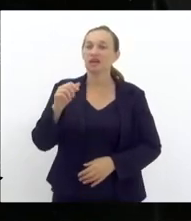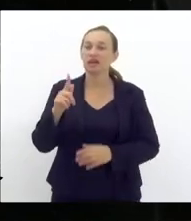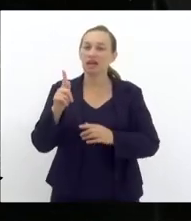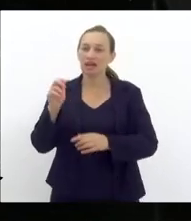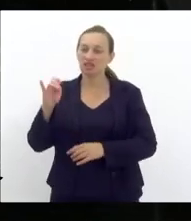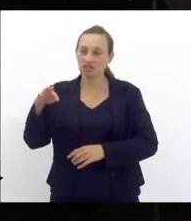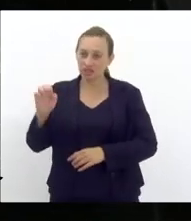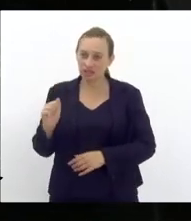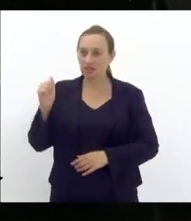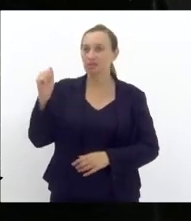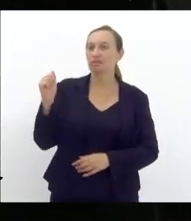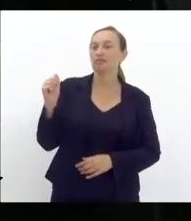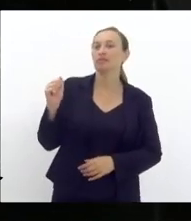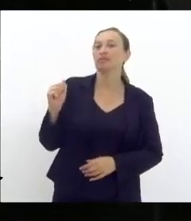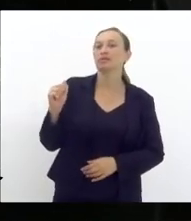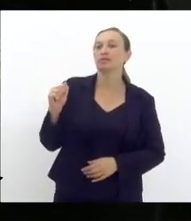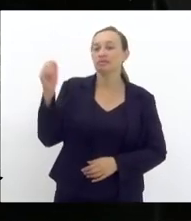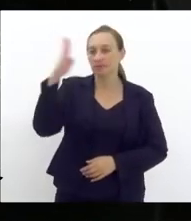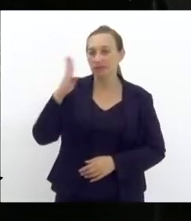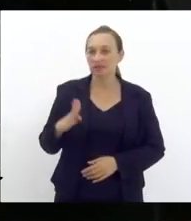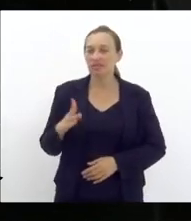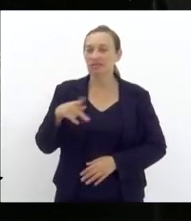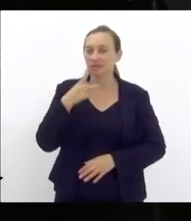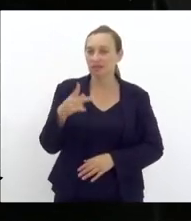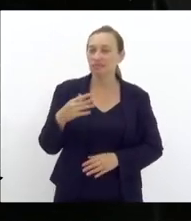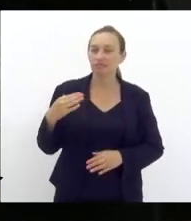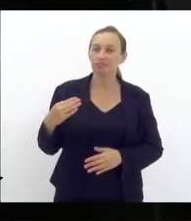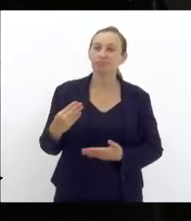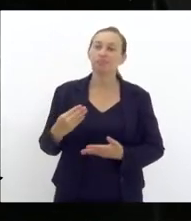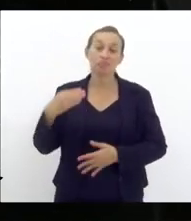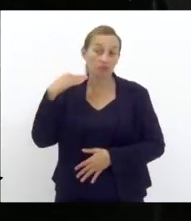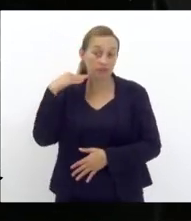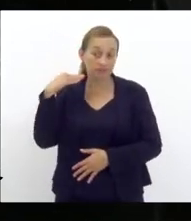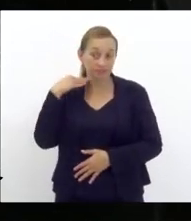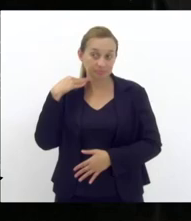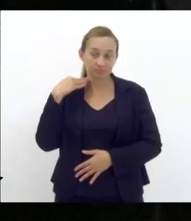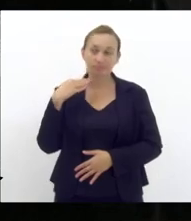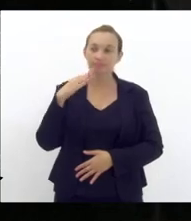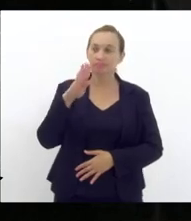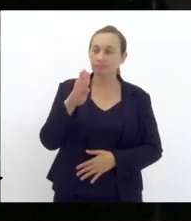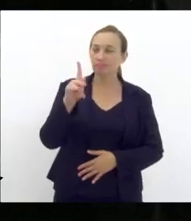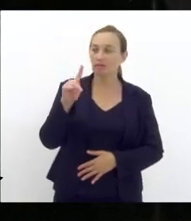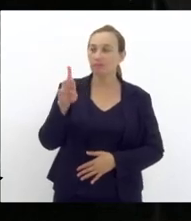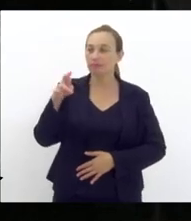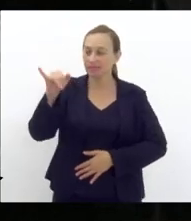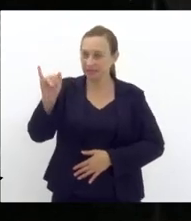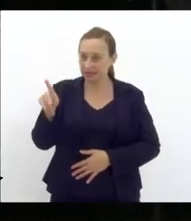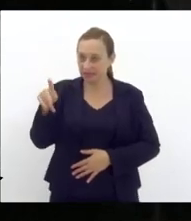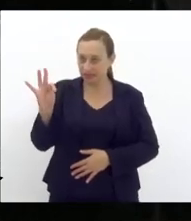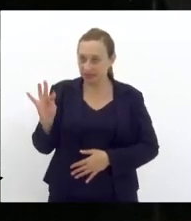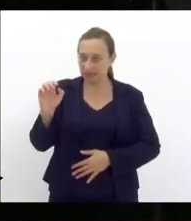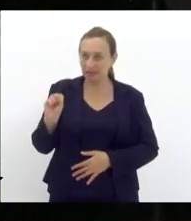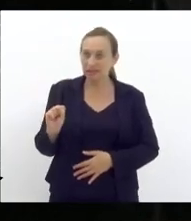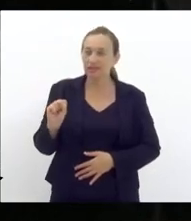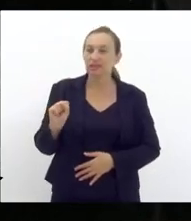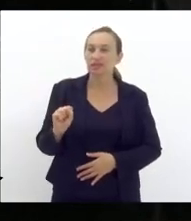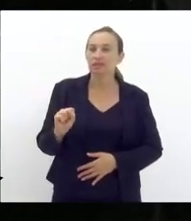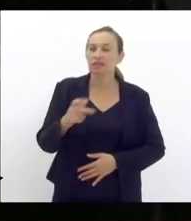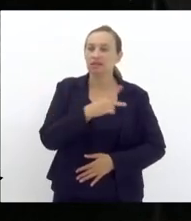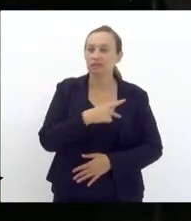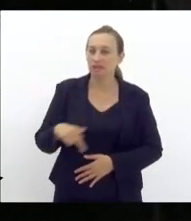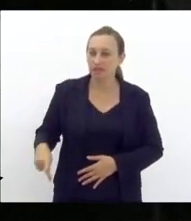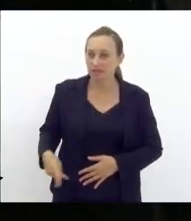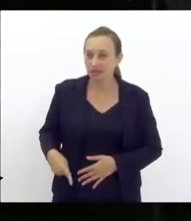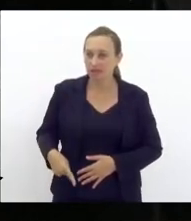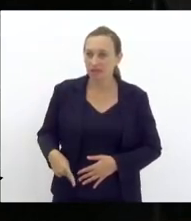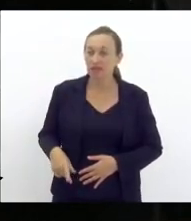brasileira e cabe destacar que os bancos o banco dos brics sobre a presidência da sobre a presidência